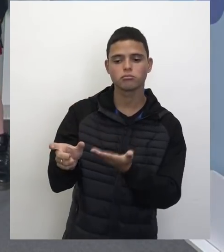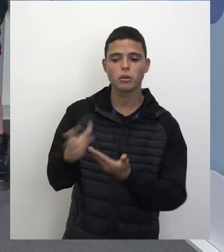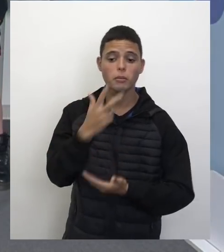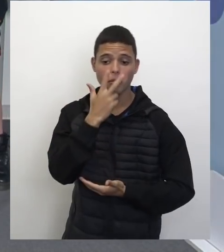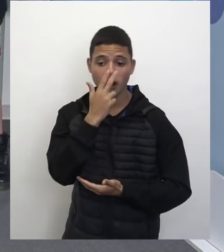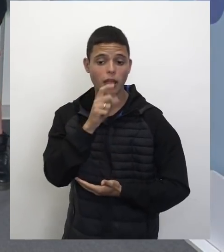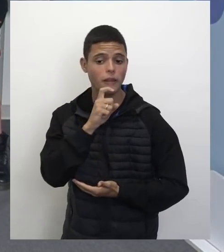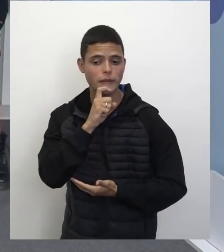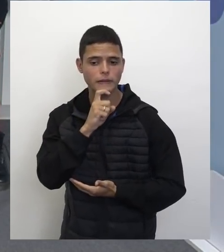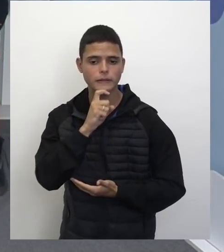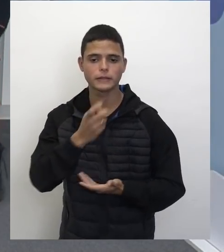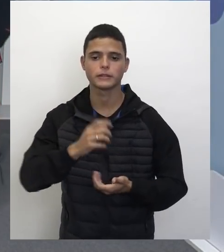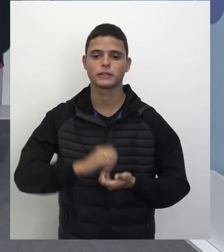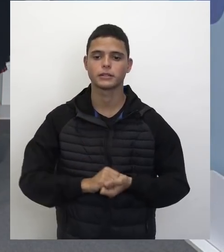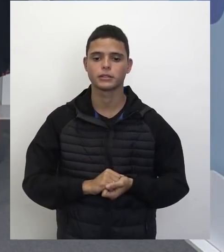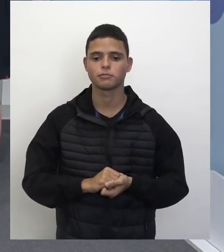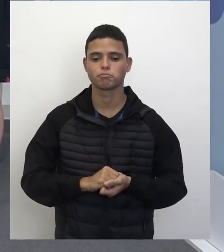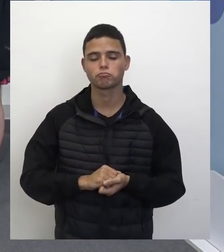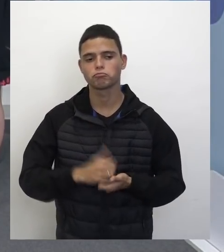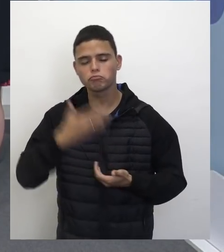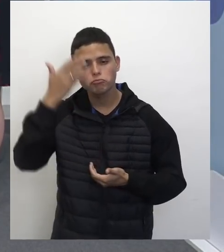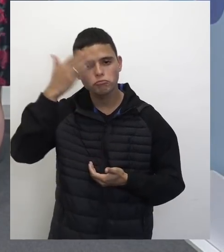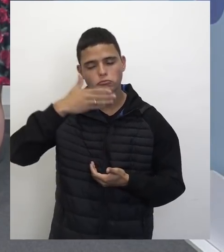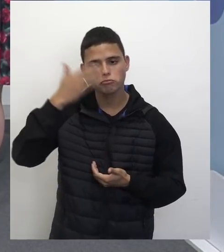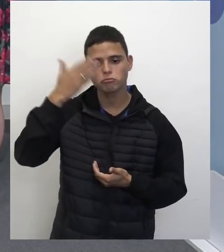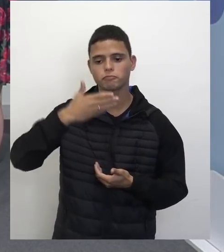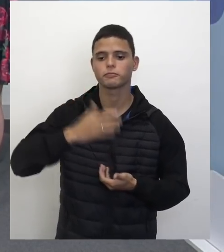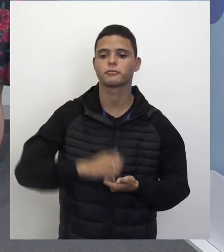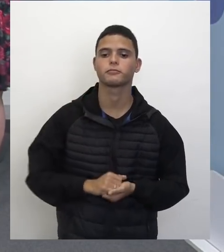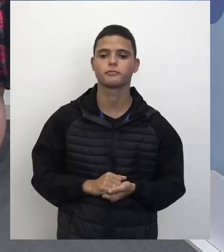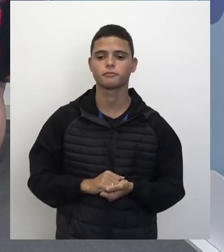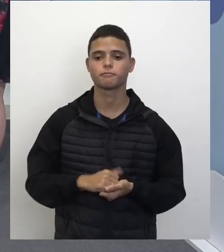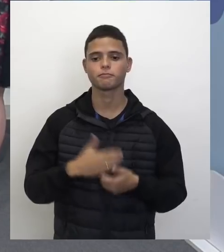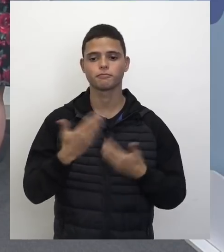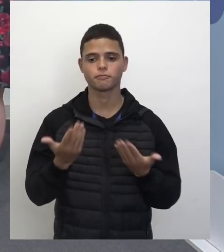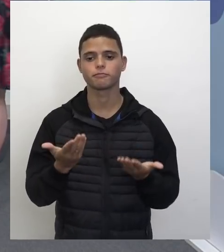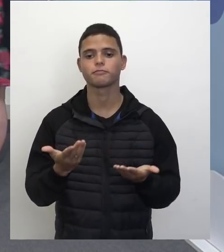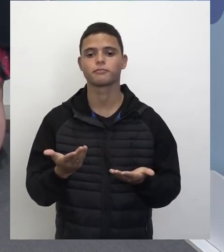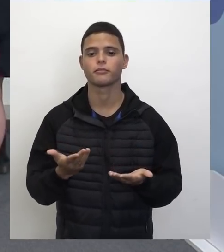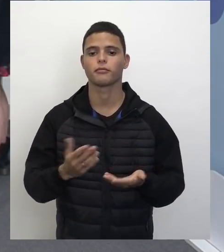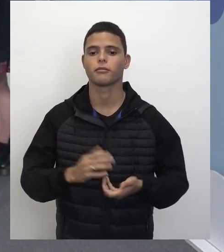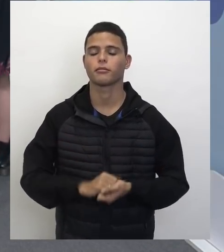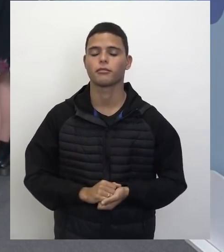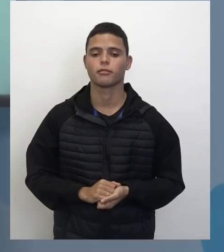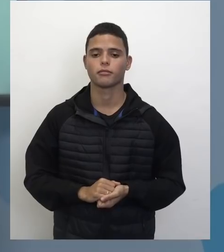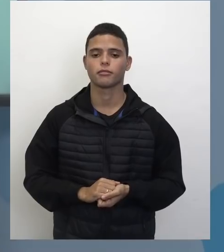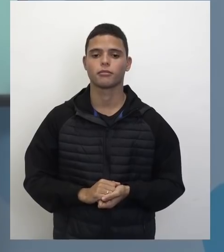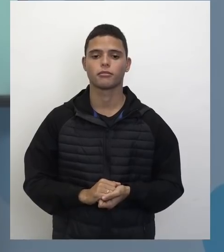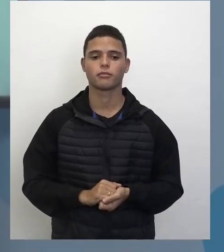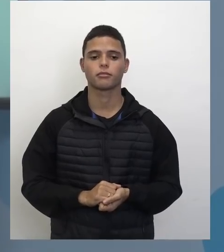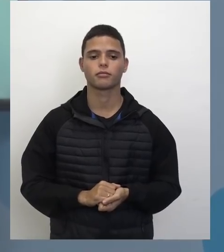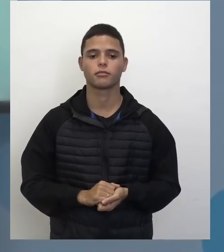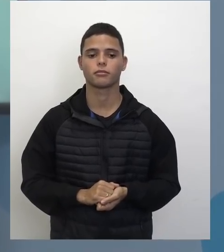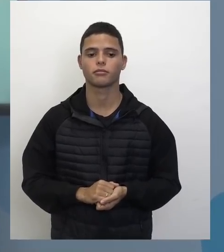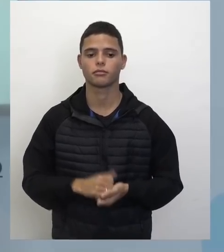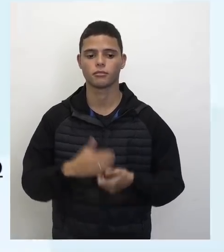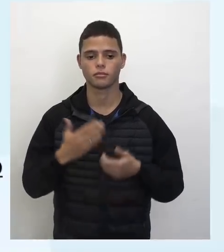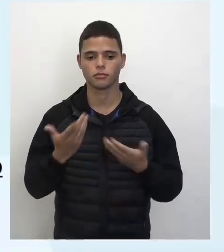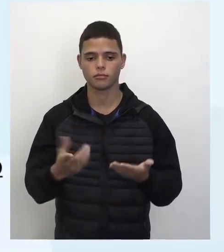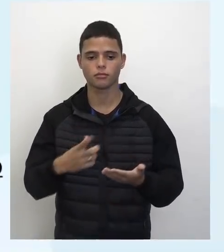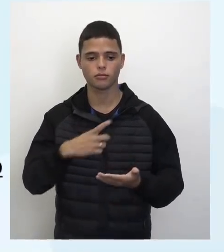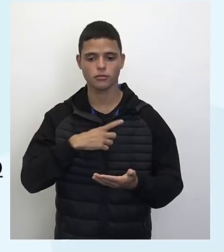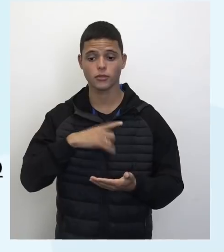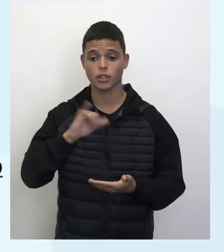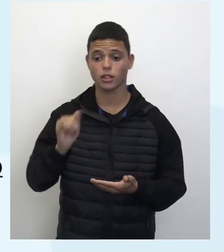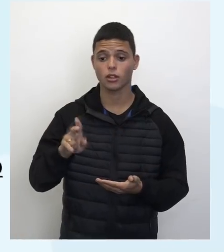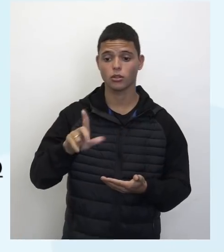É, super verde. Eu não sei, eu tô muito cega daqui. Enfim, óculos. Aí, então a gente vai ter aqui, por exemplo,